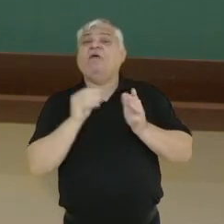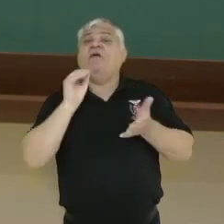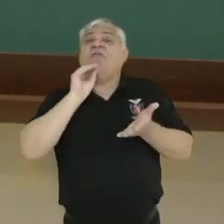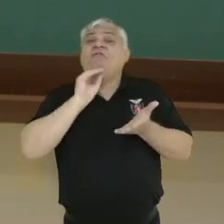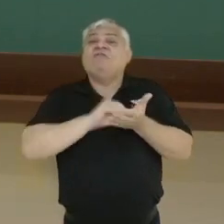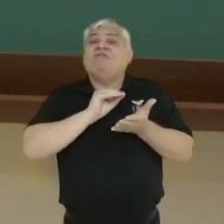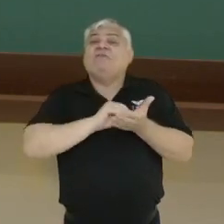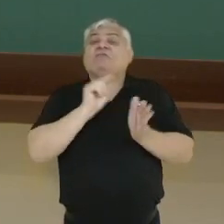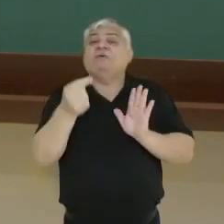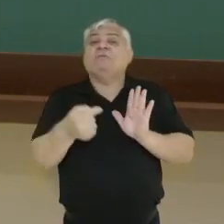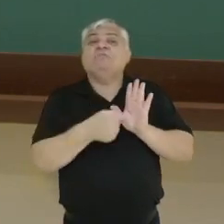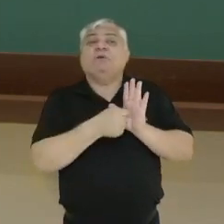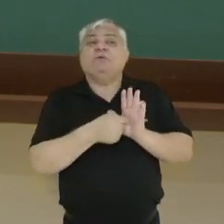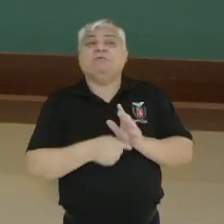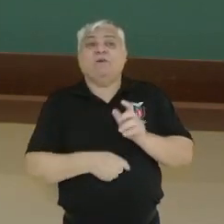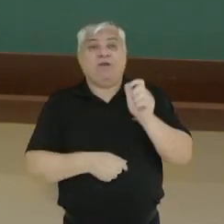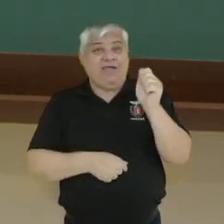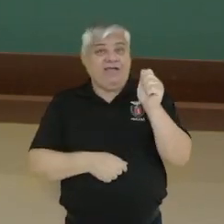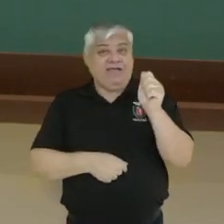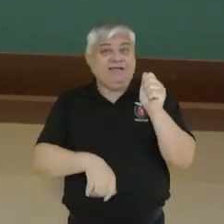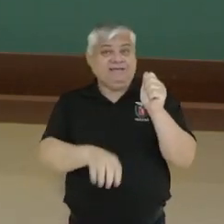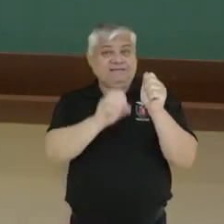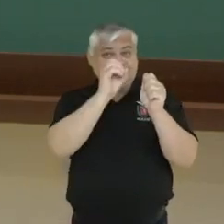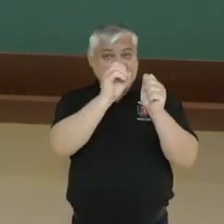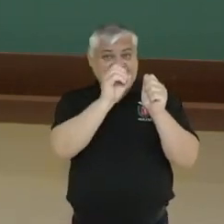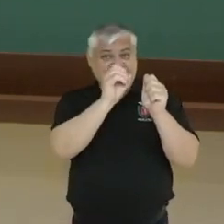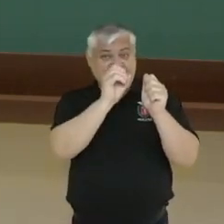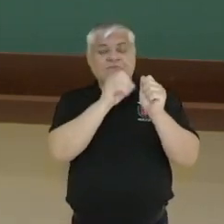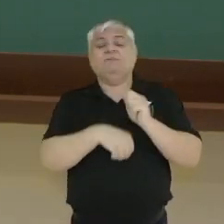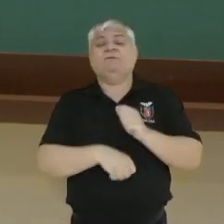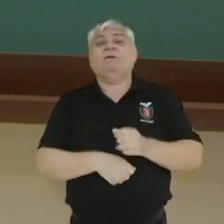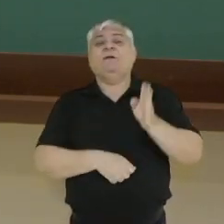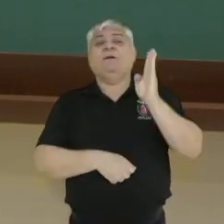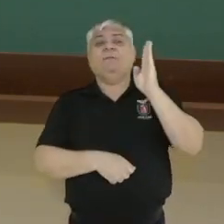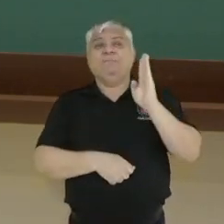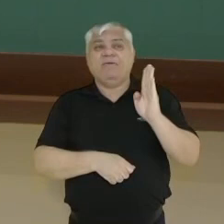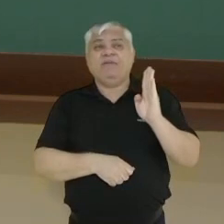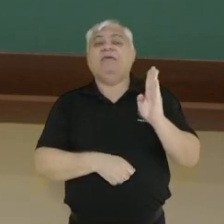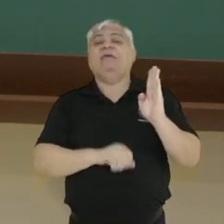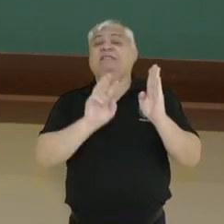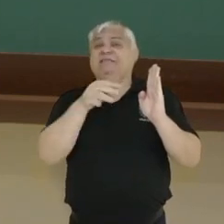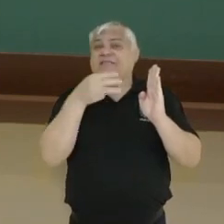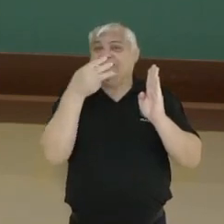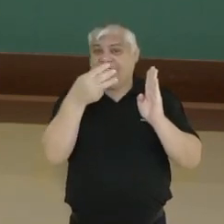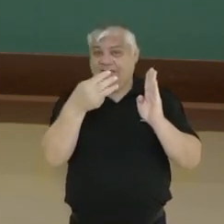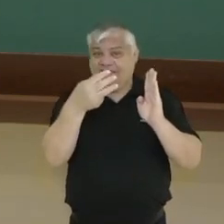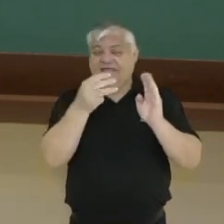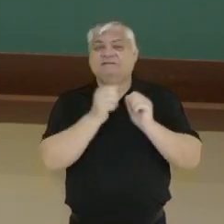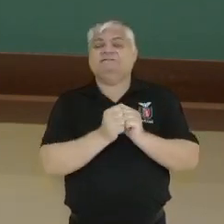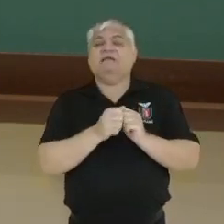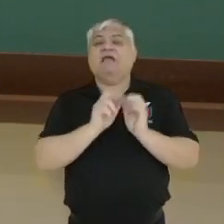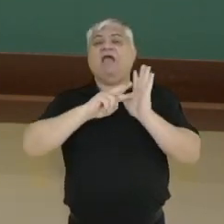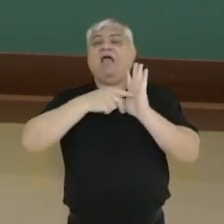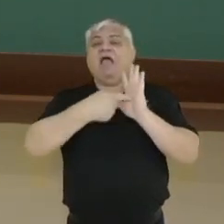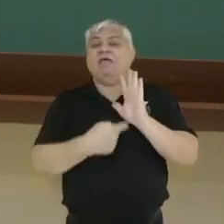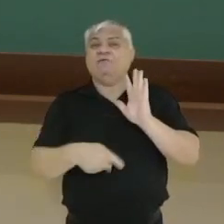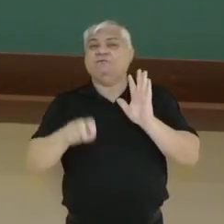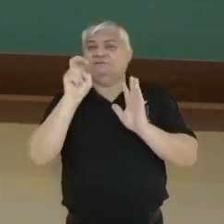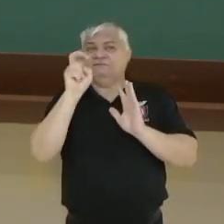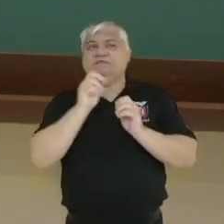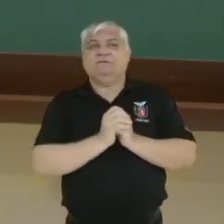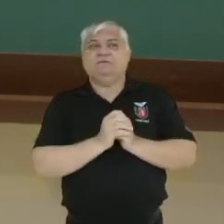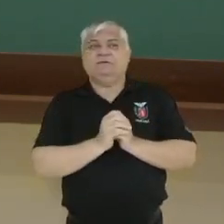centro aqui, o A vale 0, o B, que é o Y do centro, que vale 3, e o raio 5. Fazendo